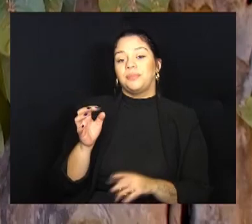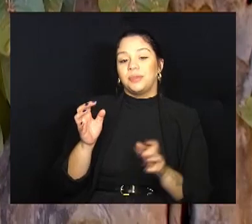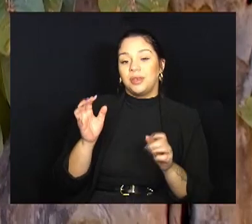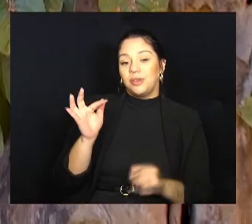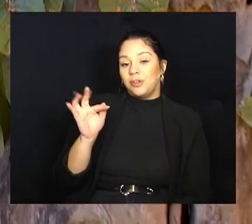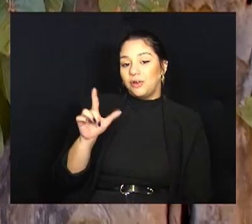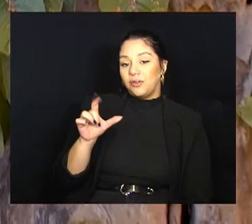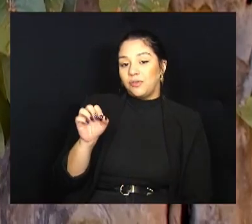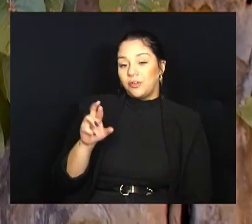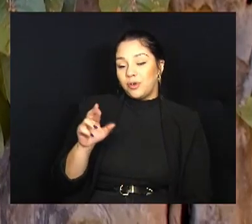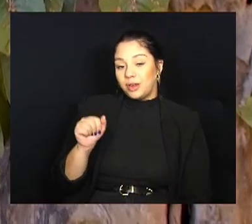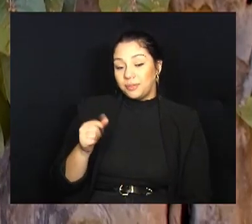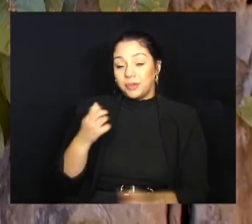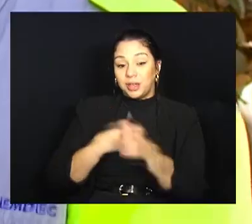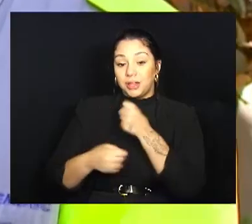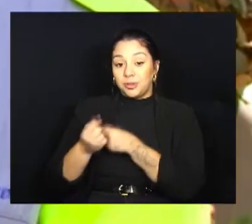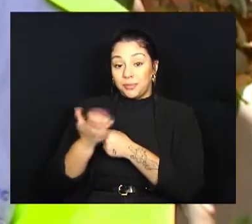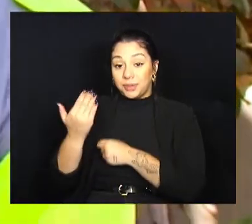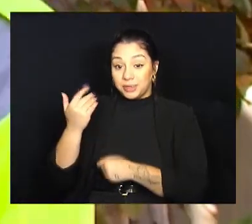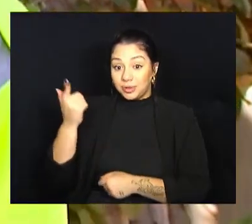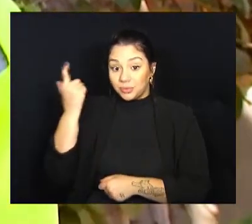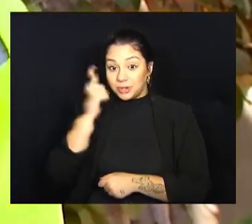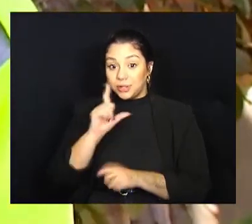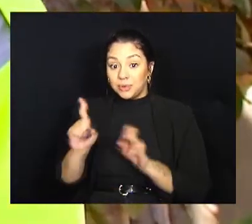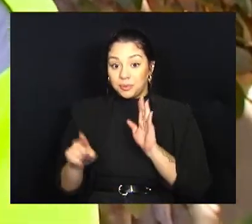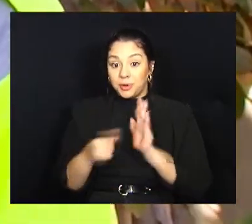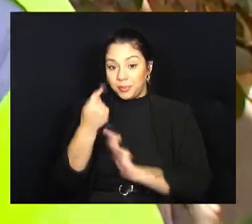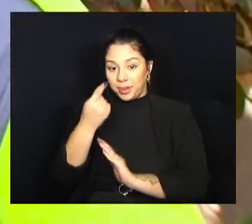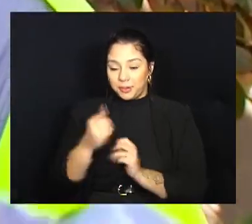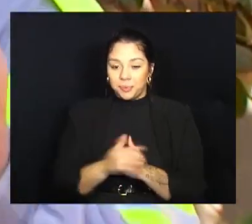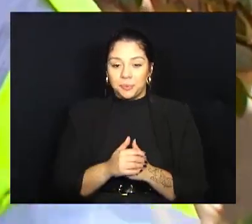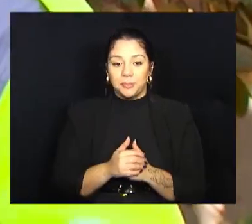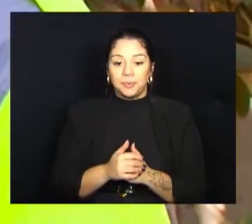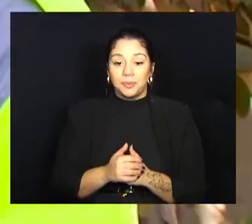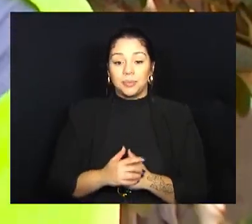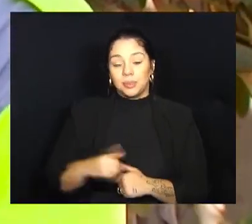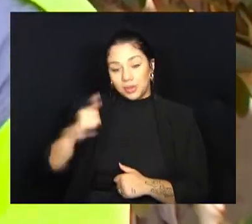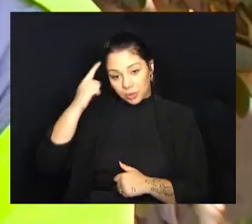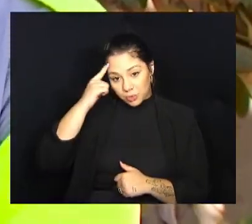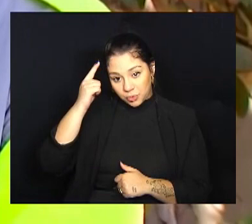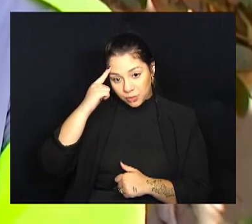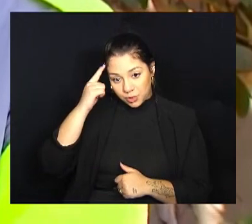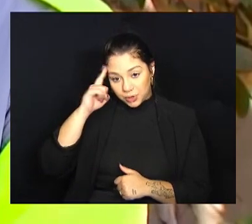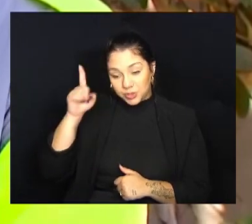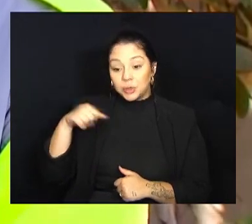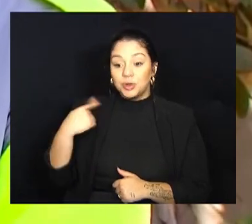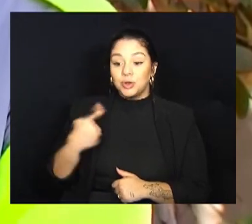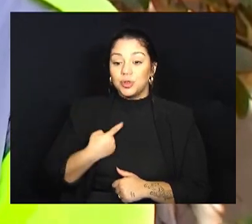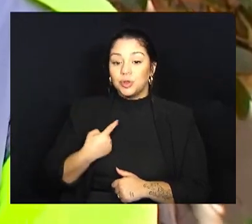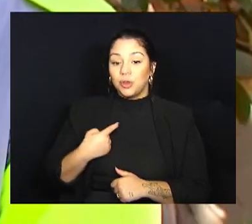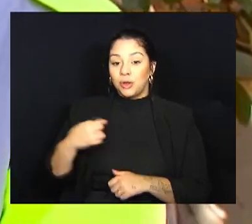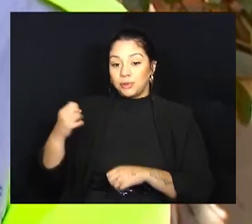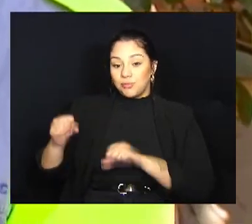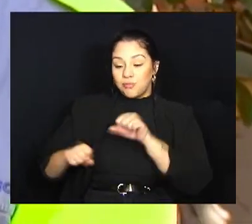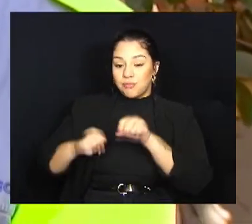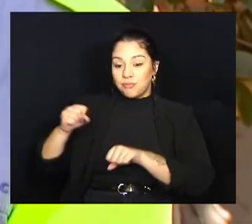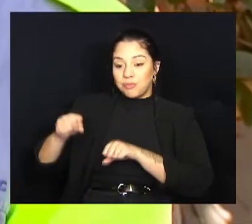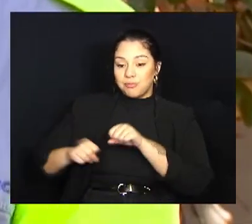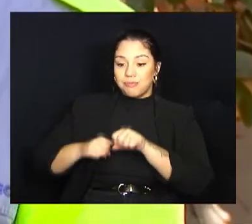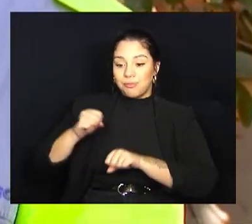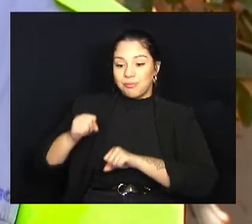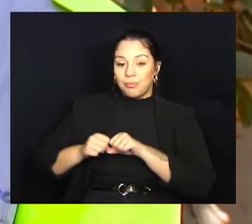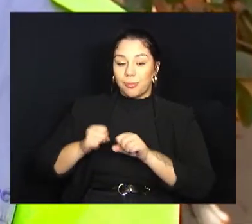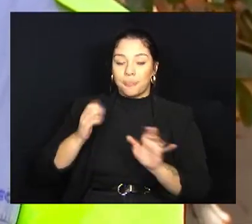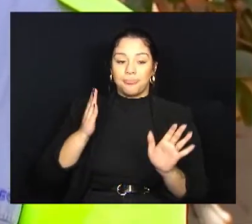havia conseguido o primeiro lugar. Todos os dias, quando nós vamos pegar a nossa viatura bike para sair para as nossas atividades do dia a